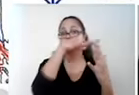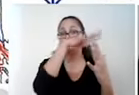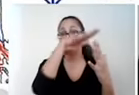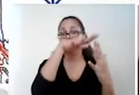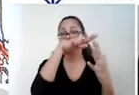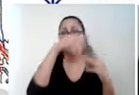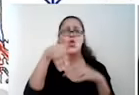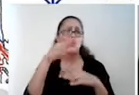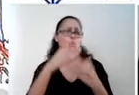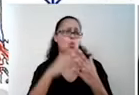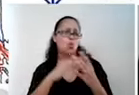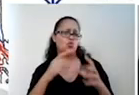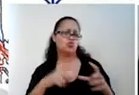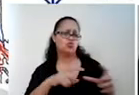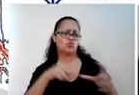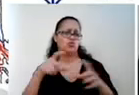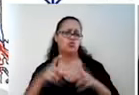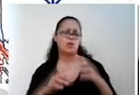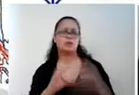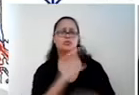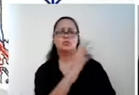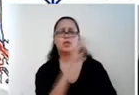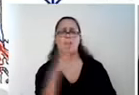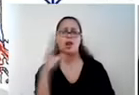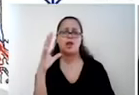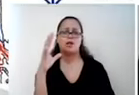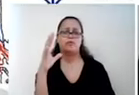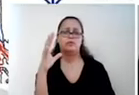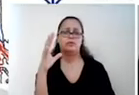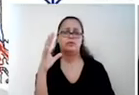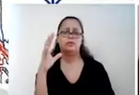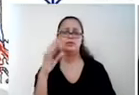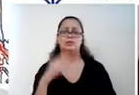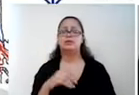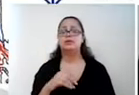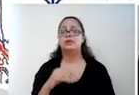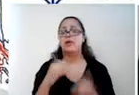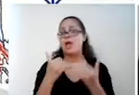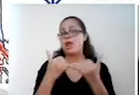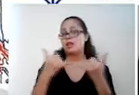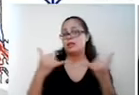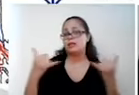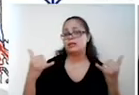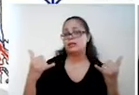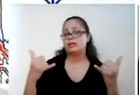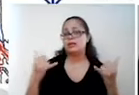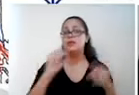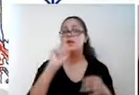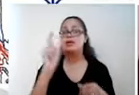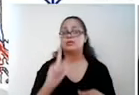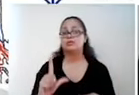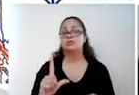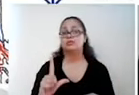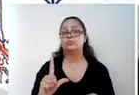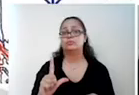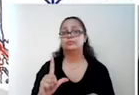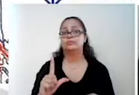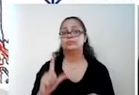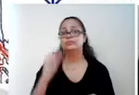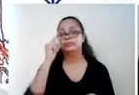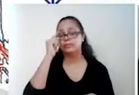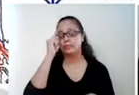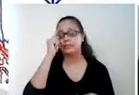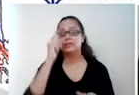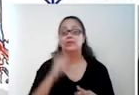lados, inclusive para a parte inferior da planta também. É essa linha, como eu citei anteriormente, de coloração azulada. Então, repito,